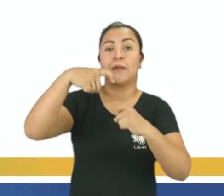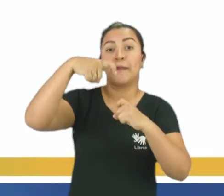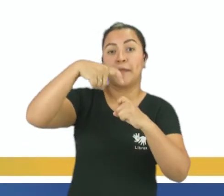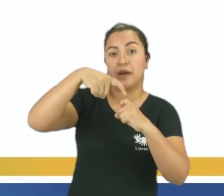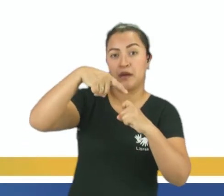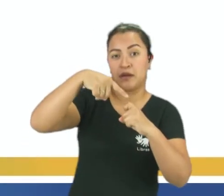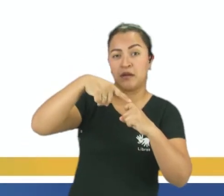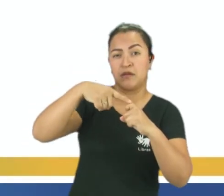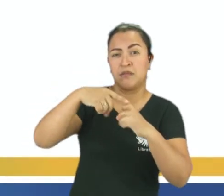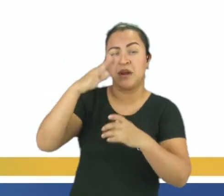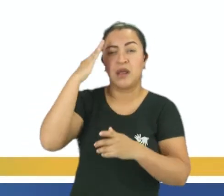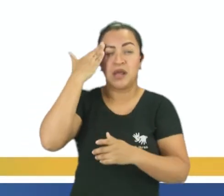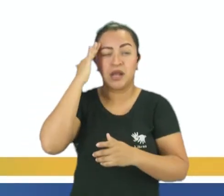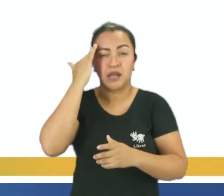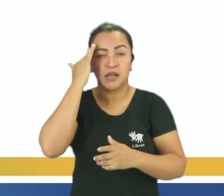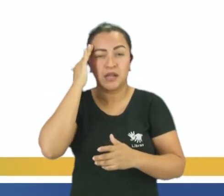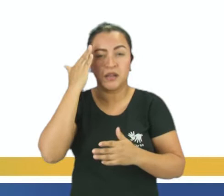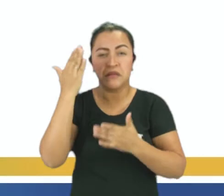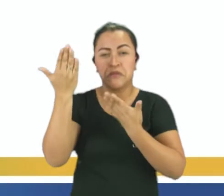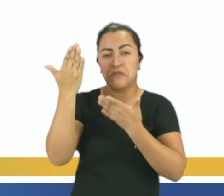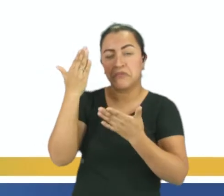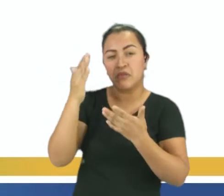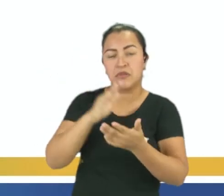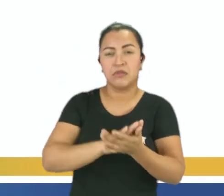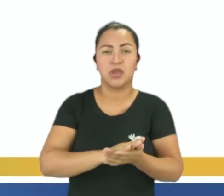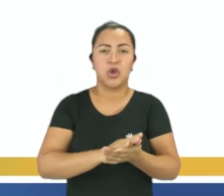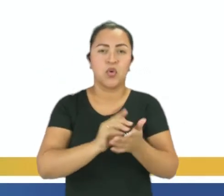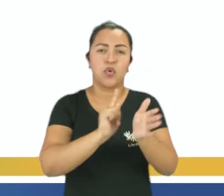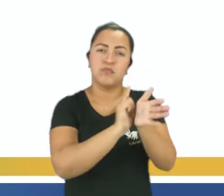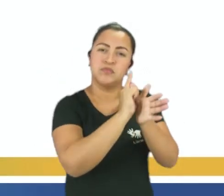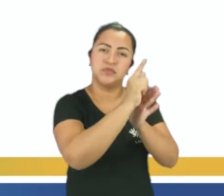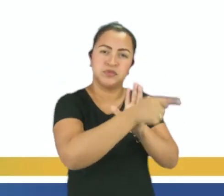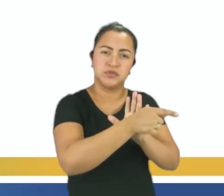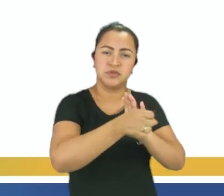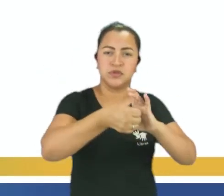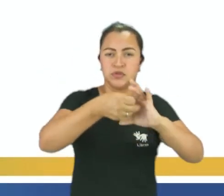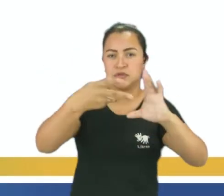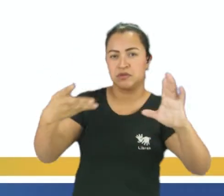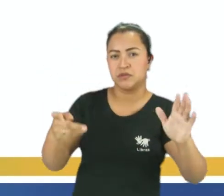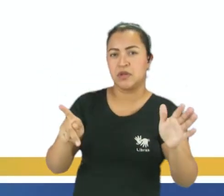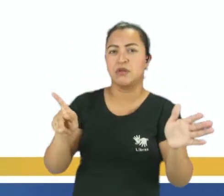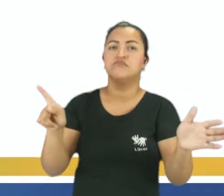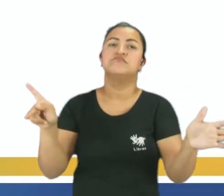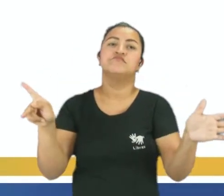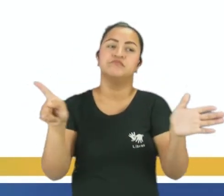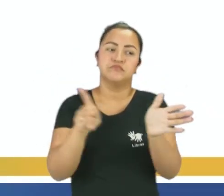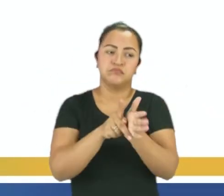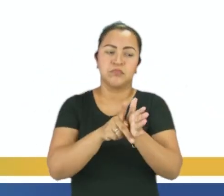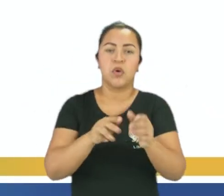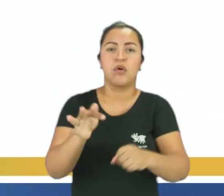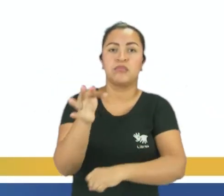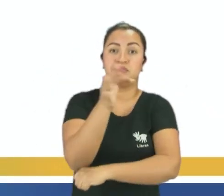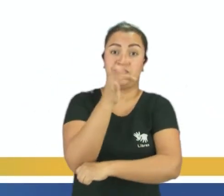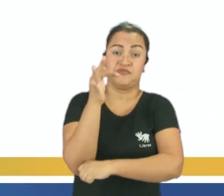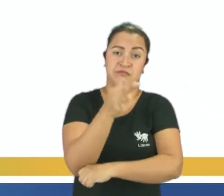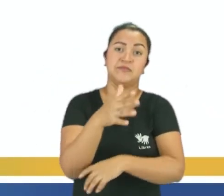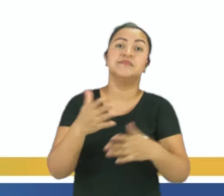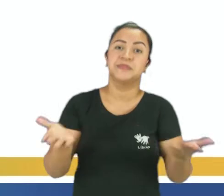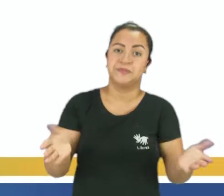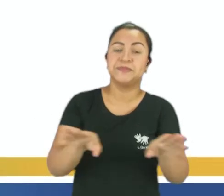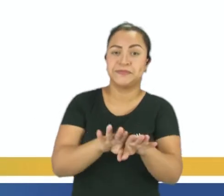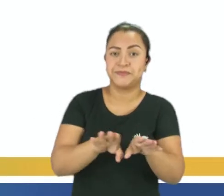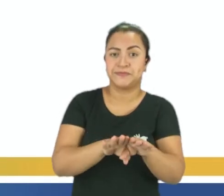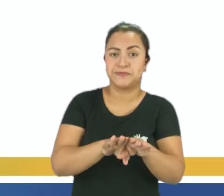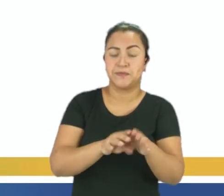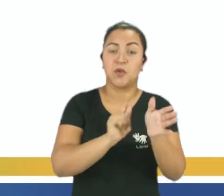a compreender o poema como gênero textual e suas características formais e estilísticas. Como